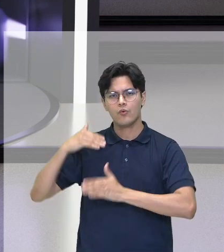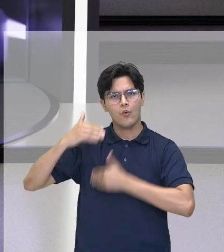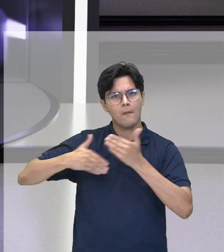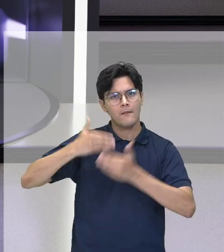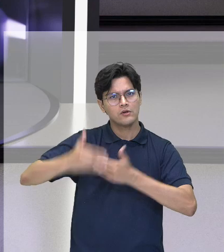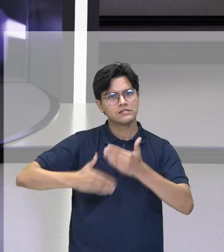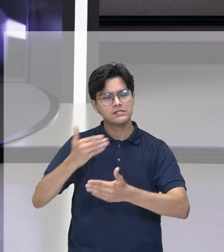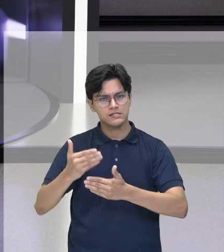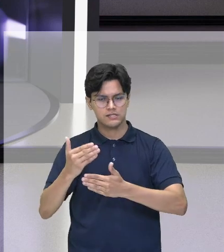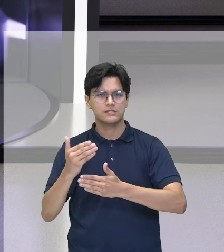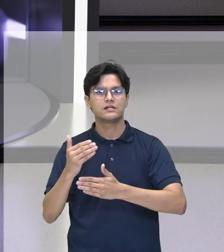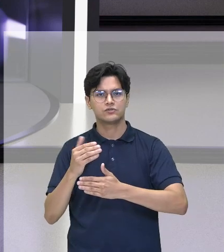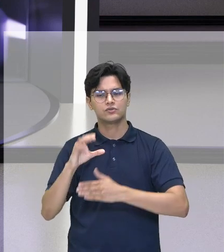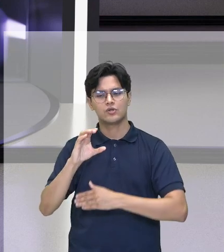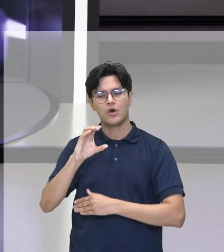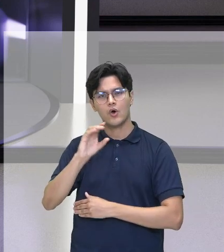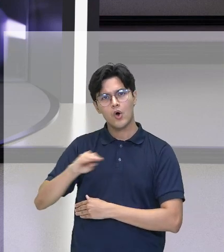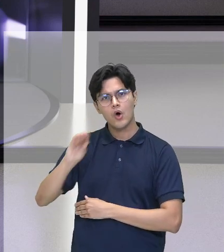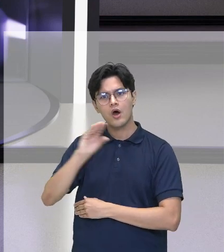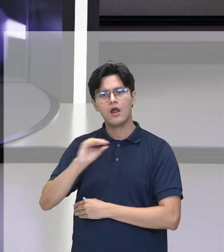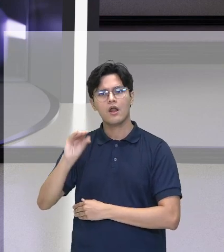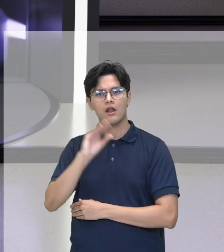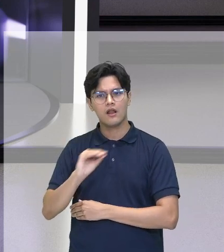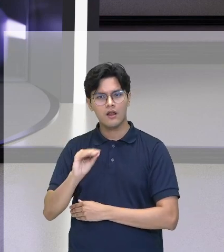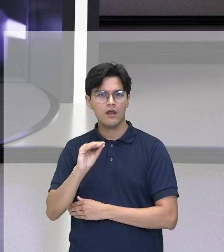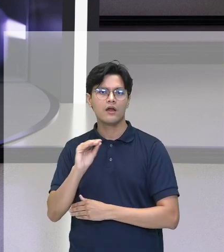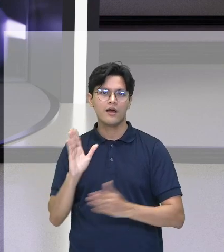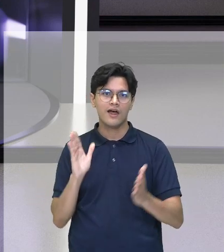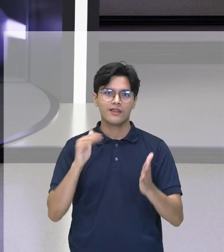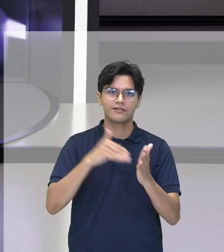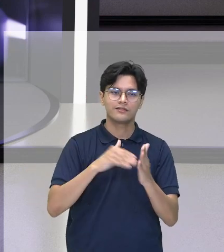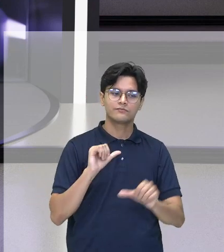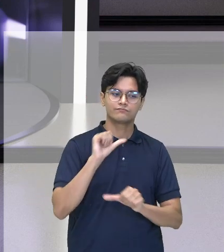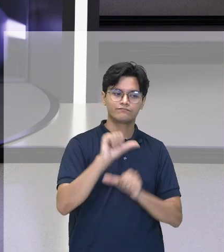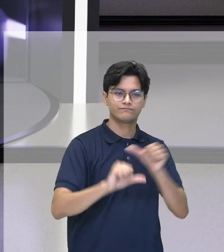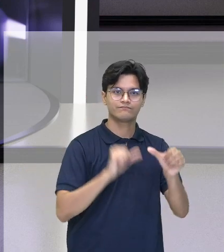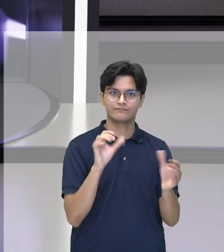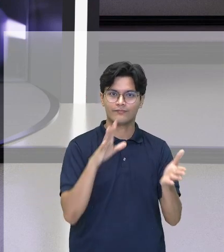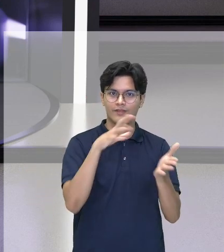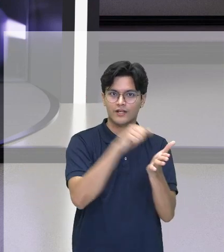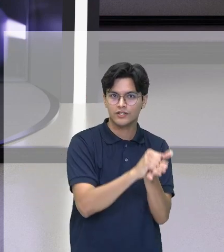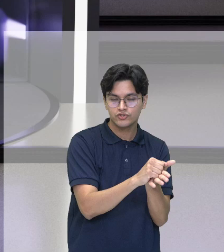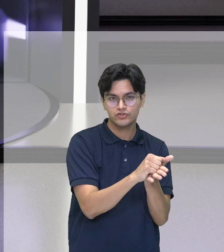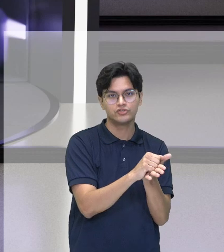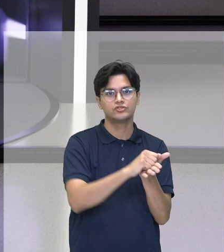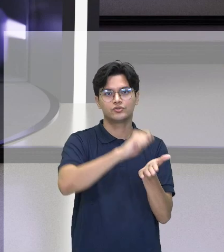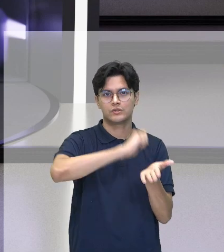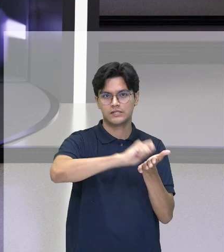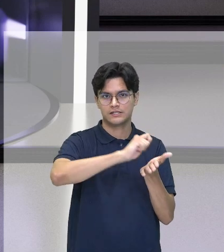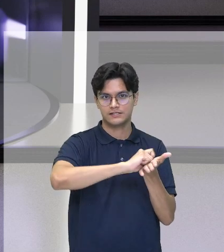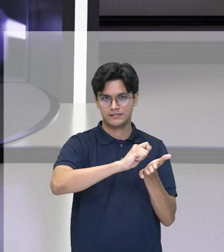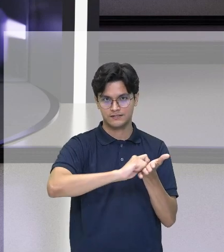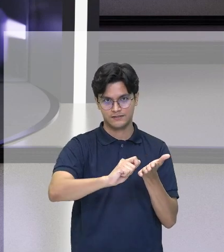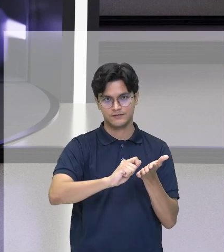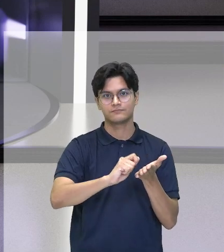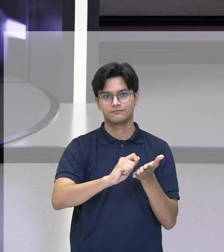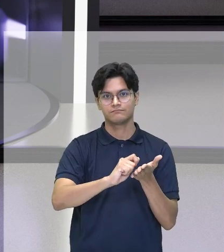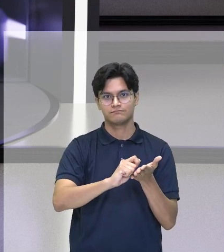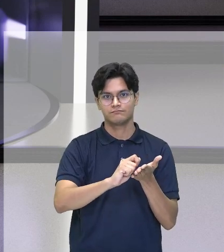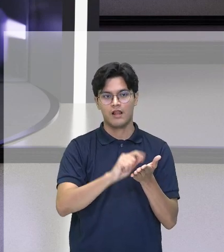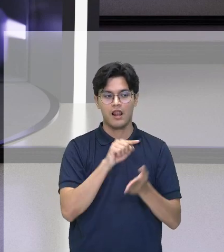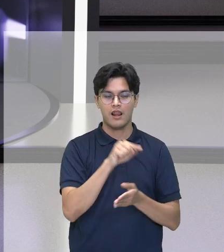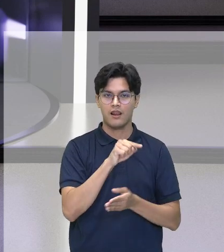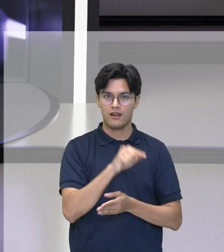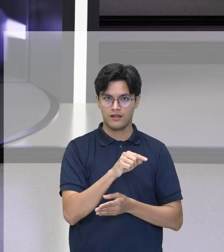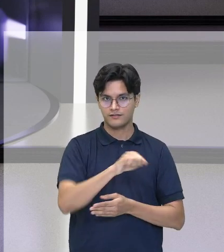informalidade, da oralidade, até ele se tornar canônico, se tornar algo escrito dentro daquela religião,